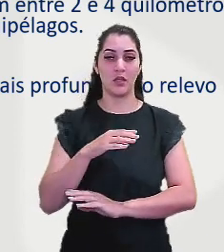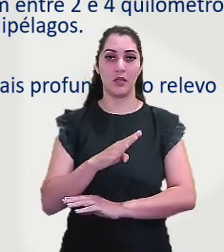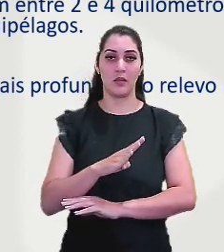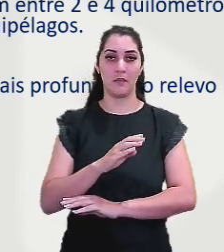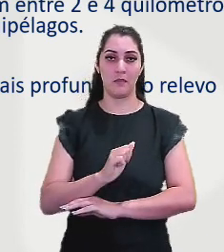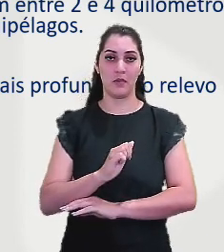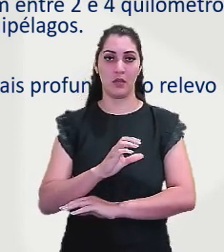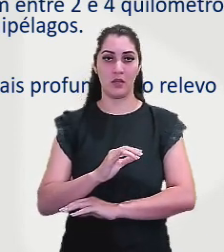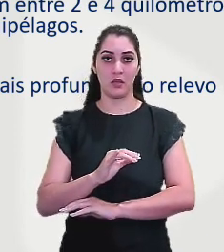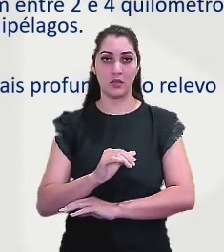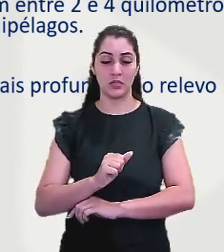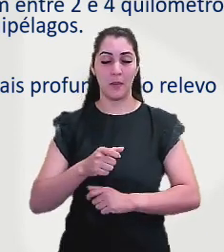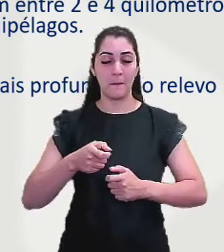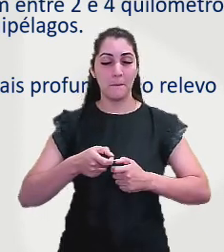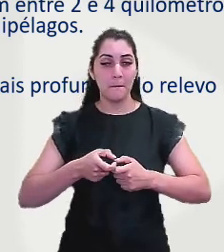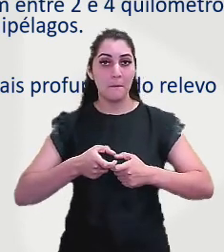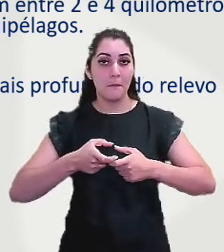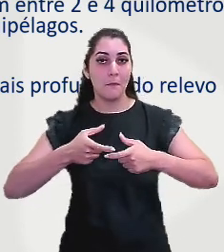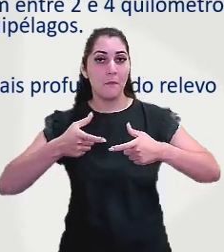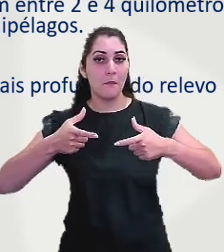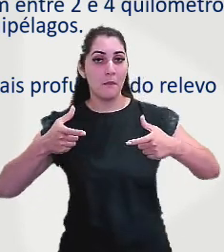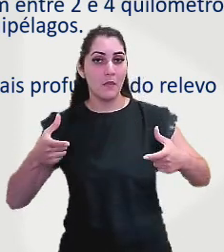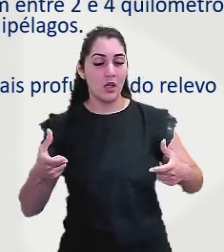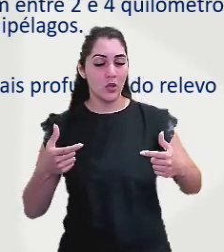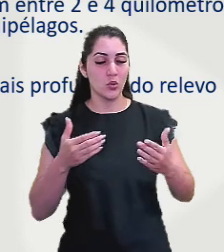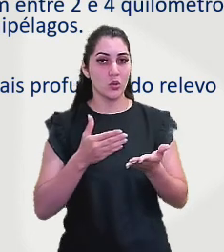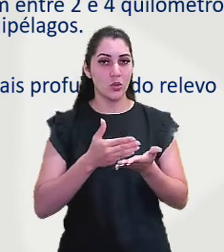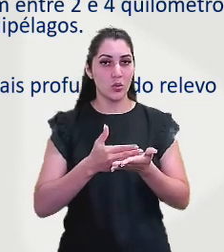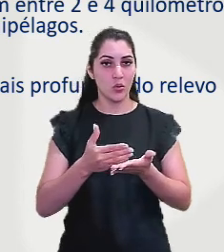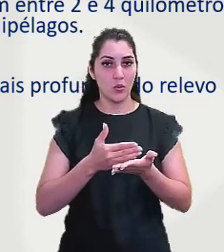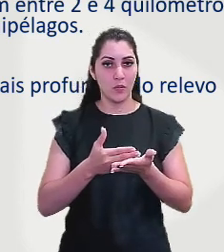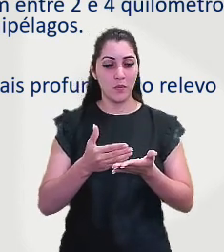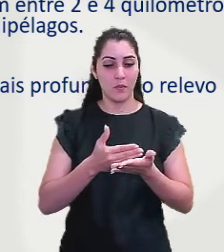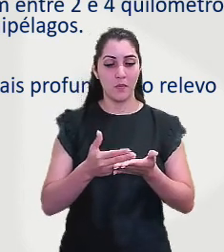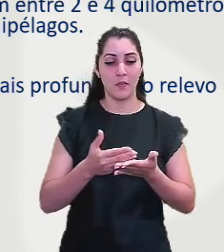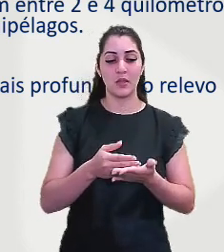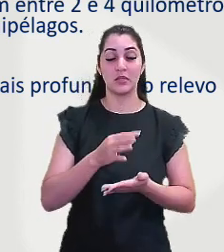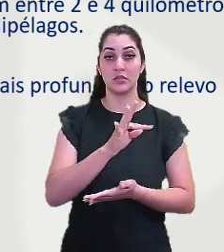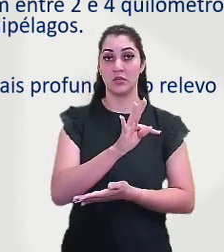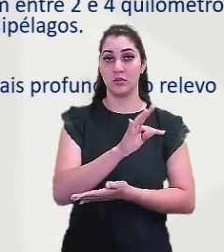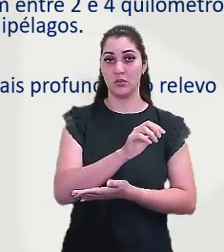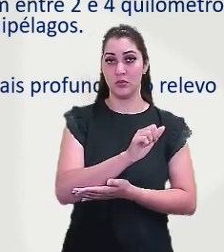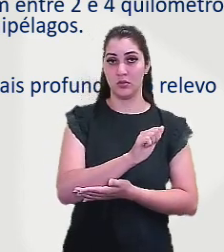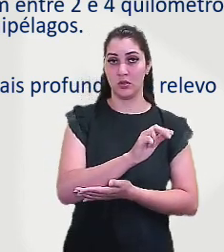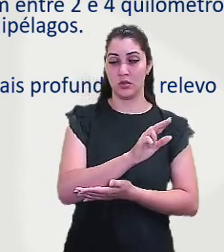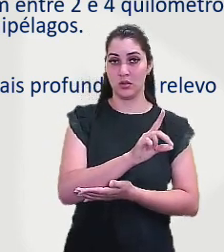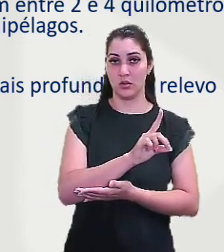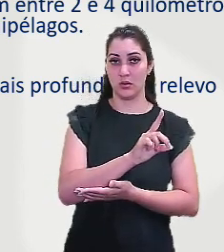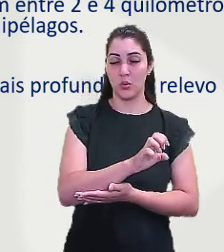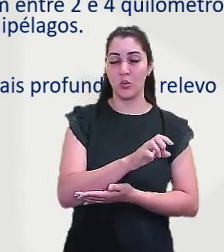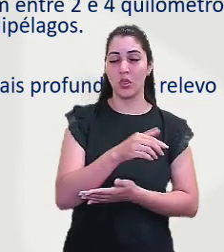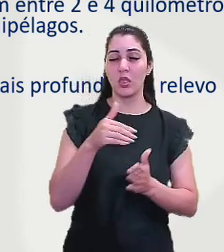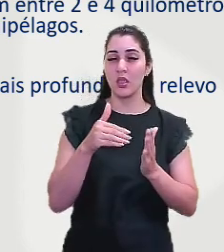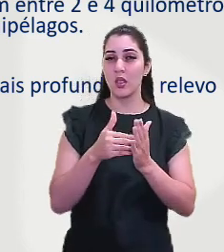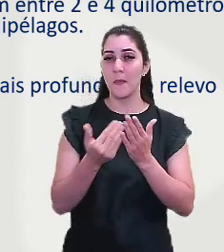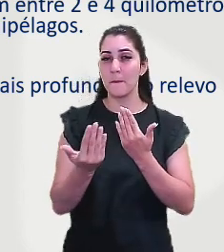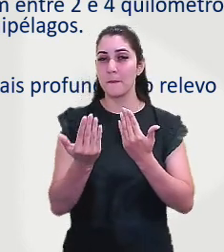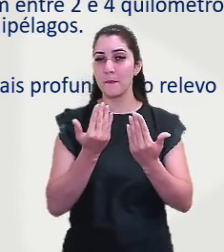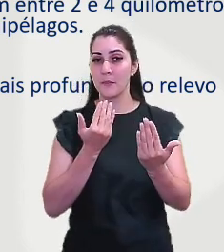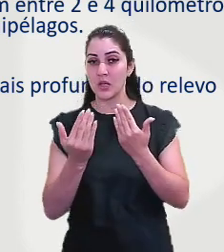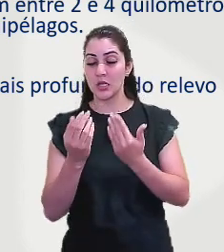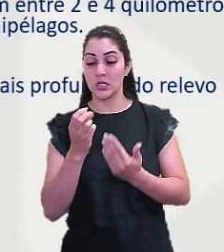corresponde à maior superfície e se estende a partir do limite do talude continental até aproximadamente